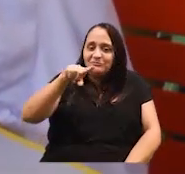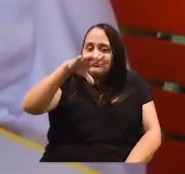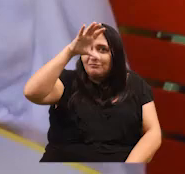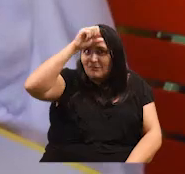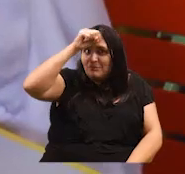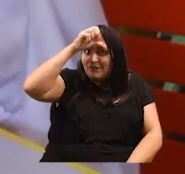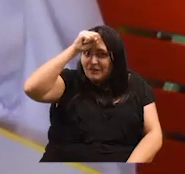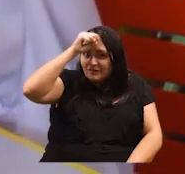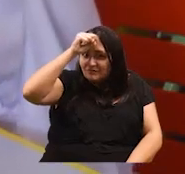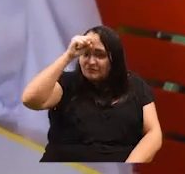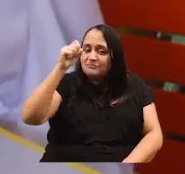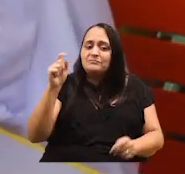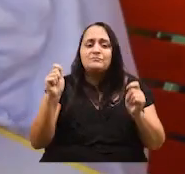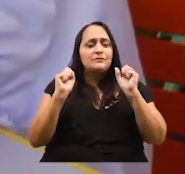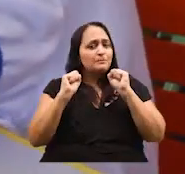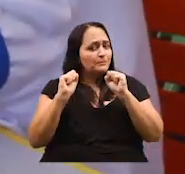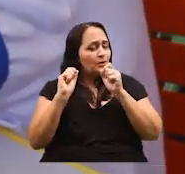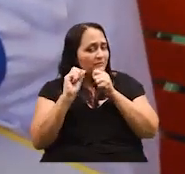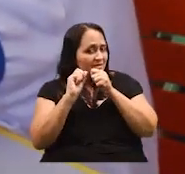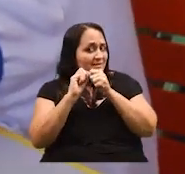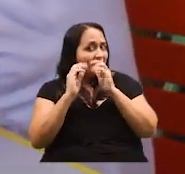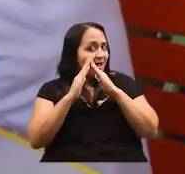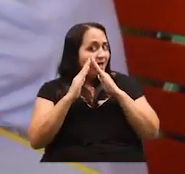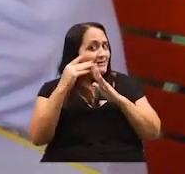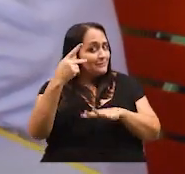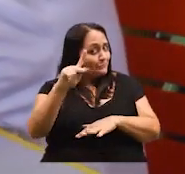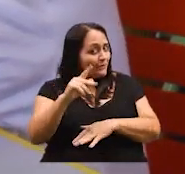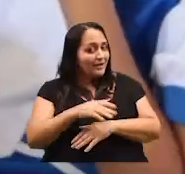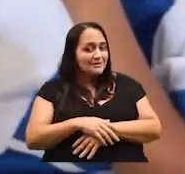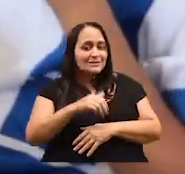direitinho? Façam em casa com a mamãe de vocês, viu? Vocês vão?